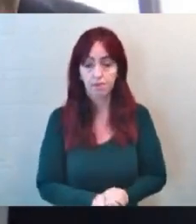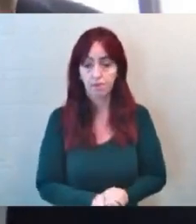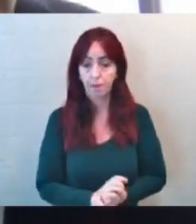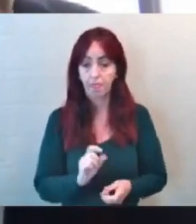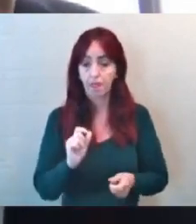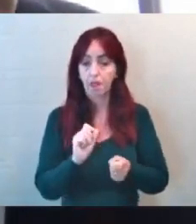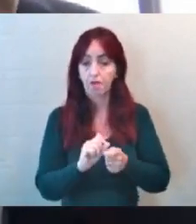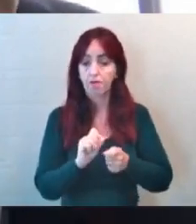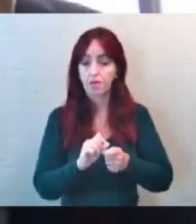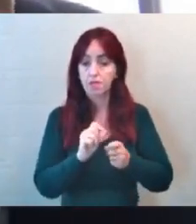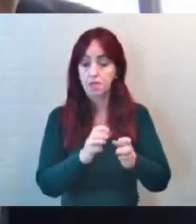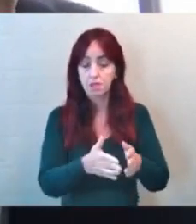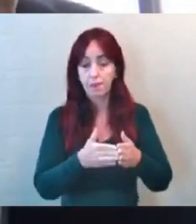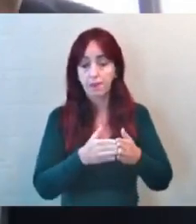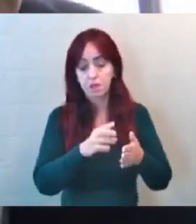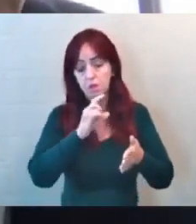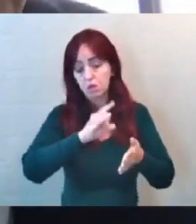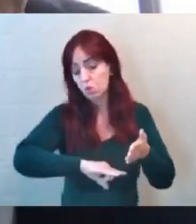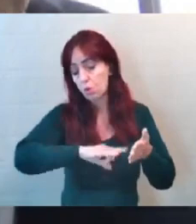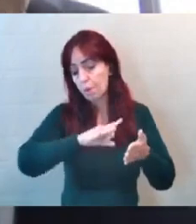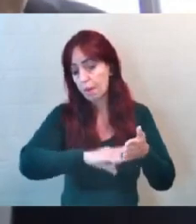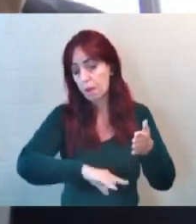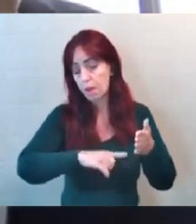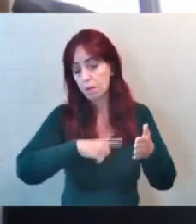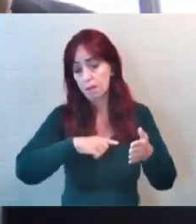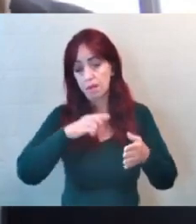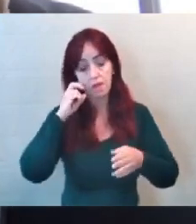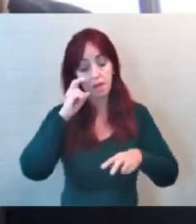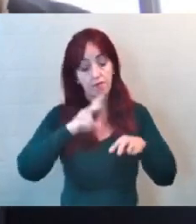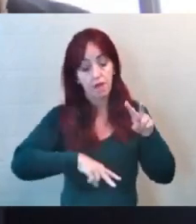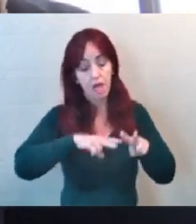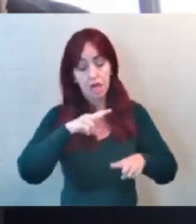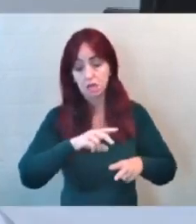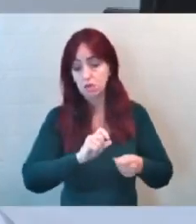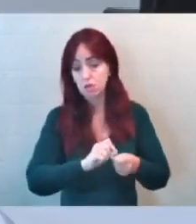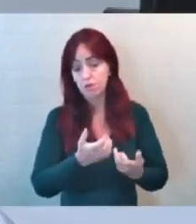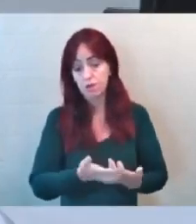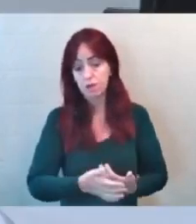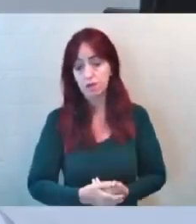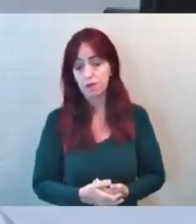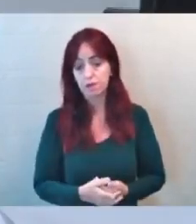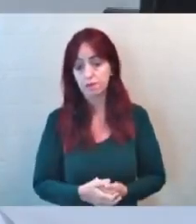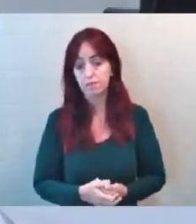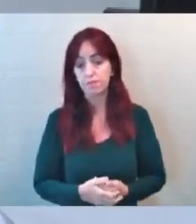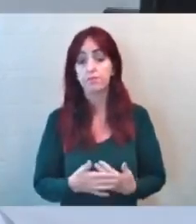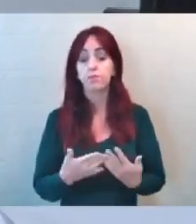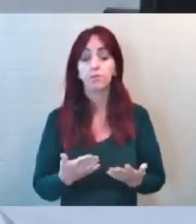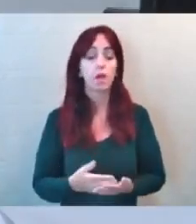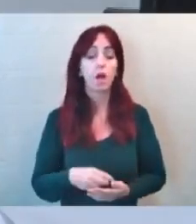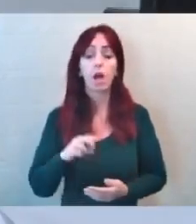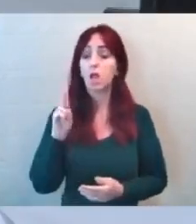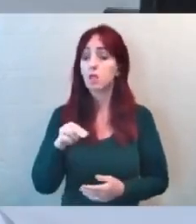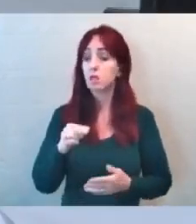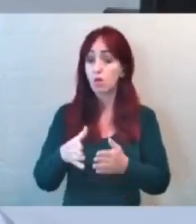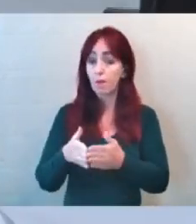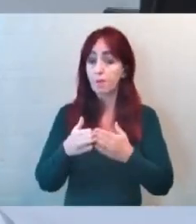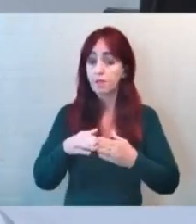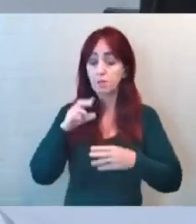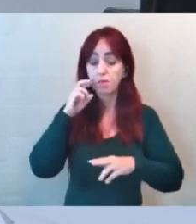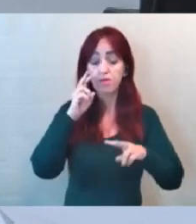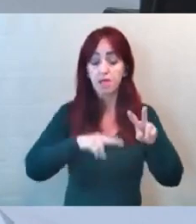fazer esse pedido para que essa avaliação seja feita. Ah, então eles nunca pediram para fazer a